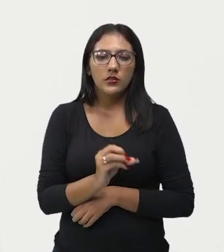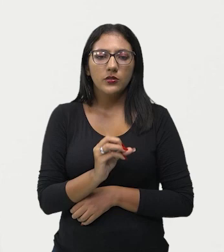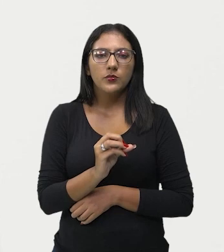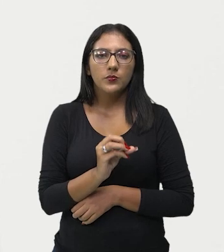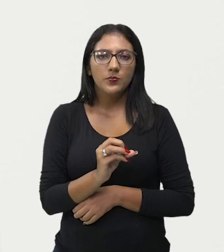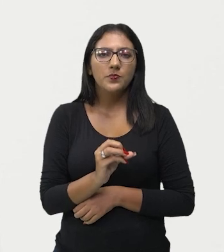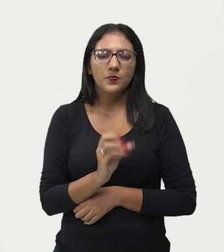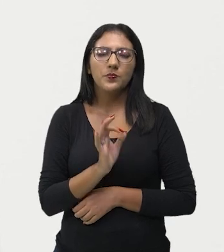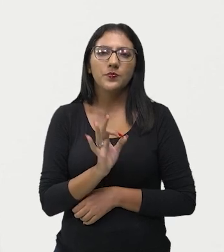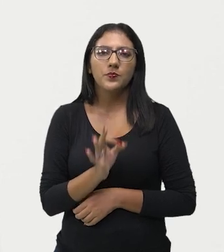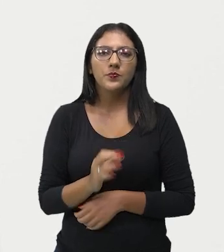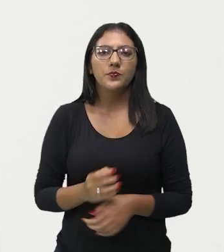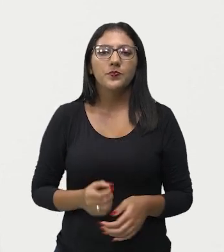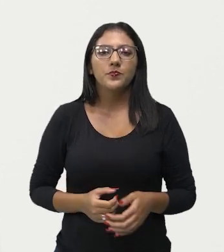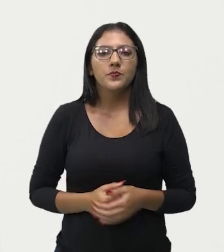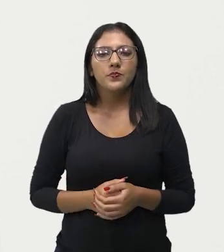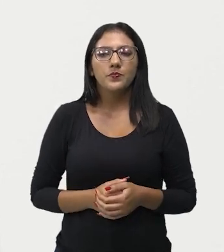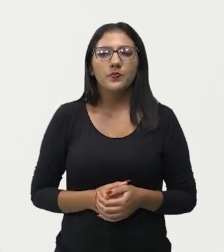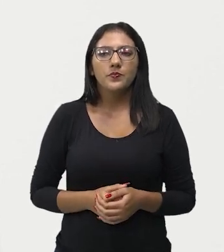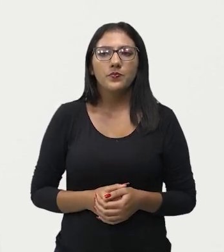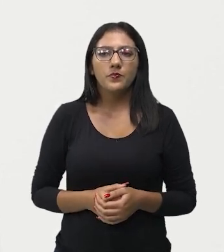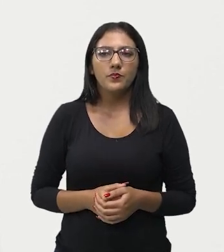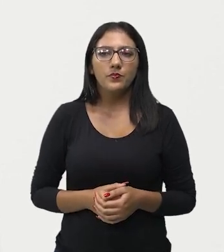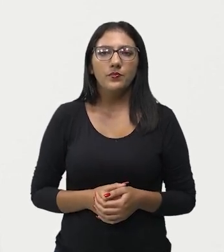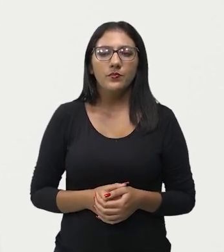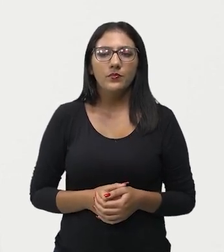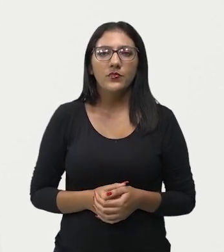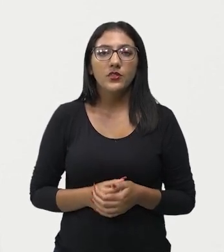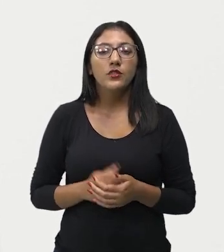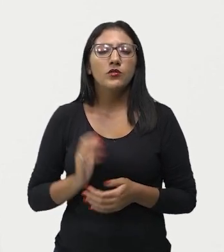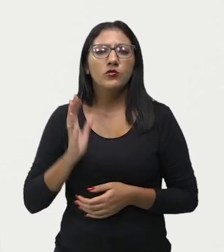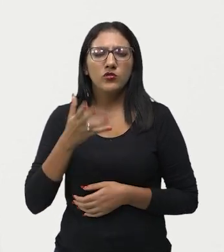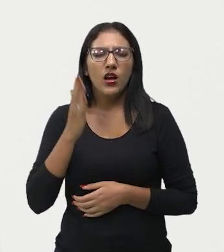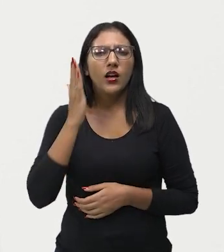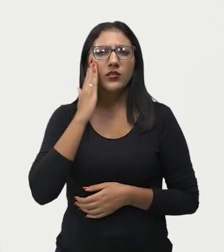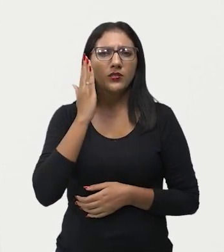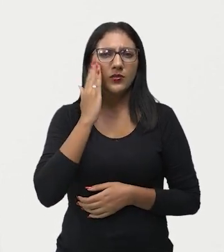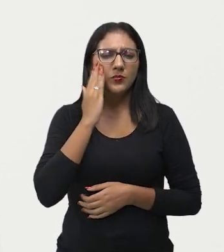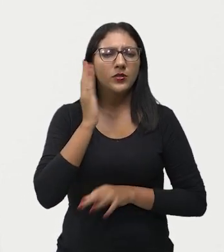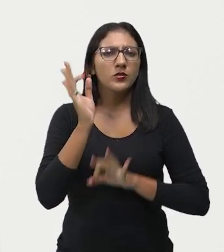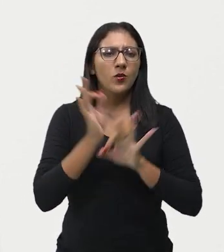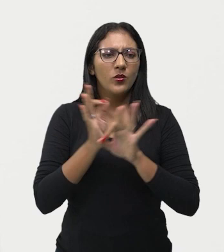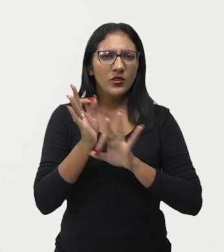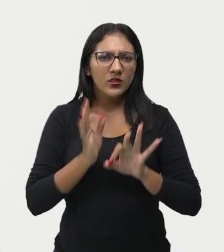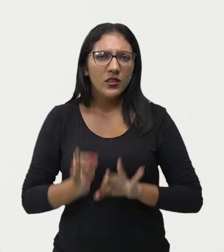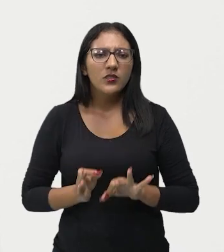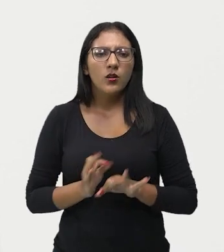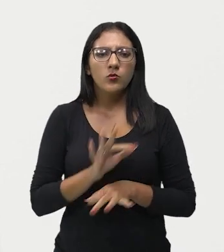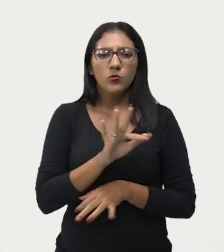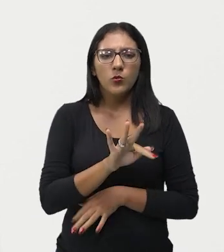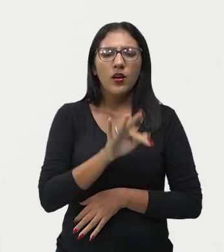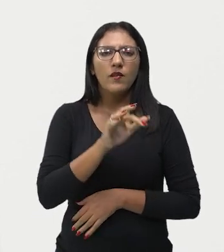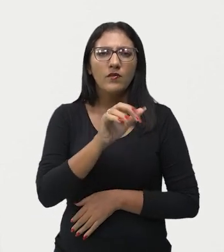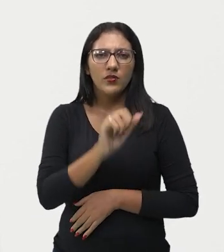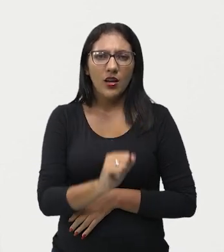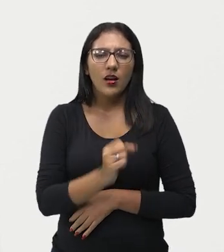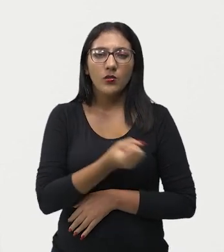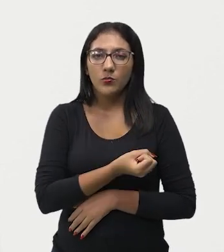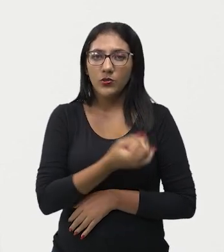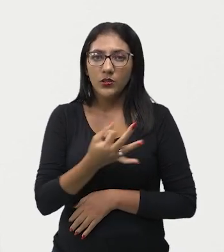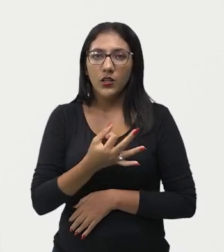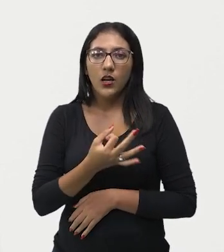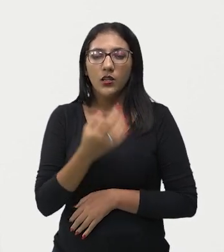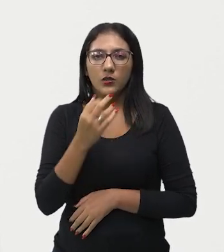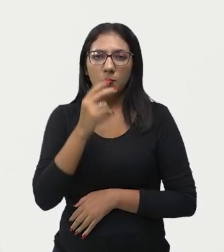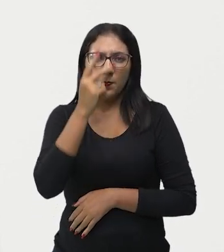pessoas, certo? E aí, sabendo disso, sabendo a frequência absoluta de cada variável